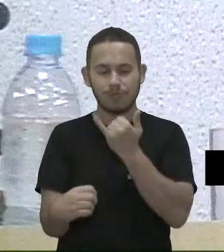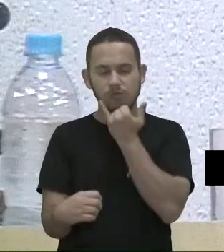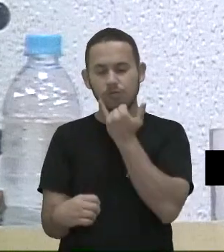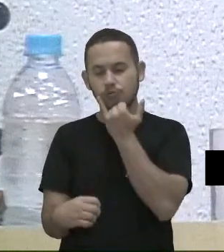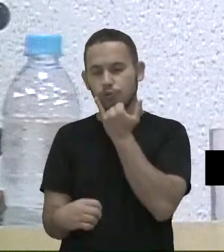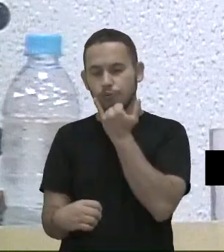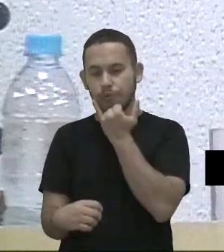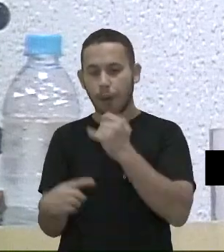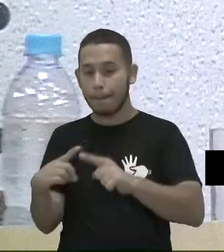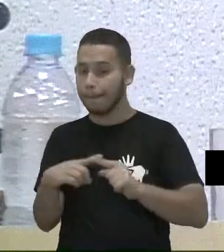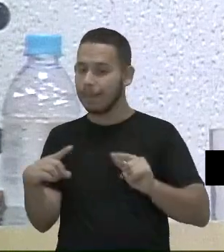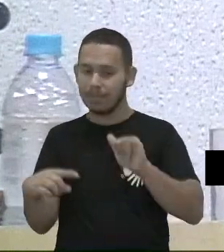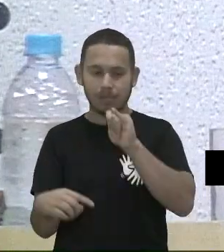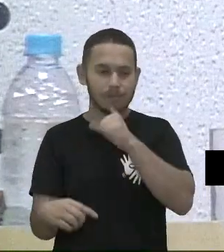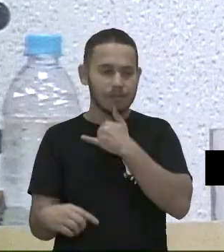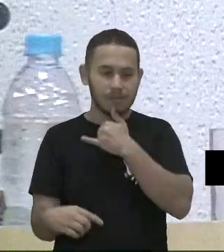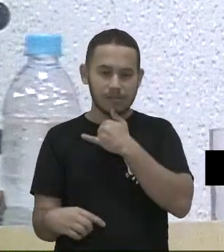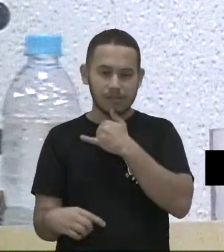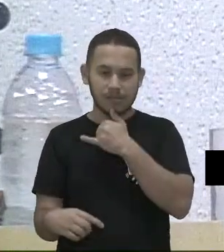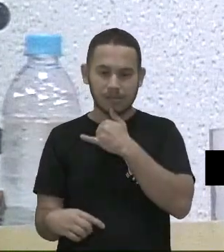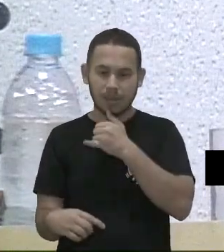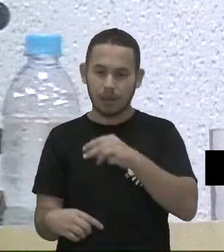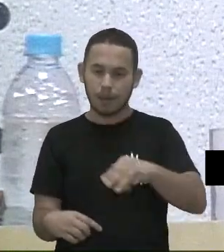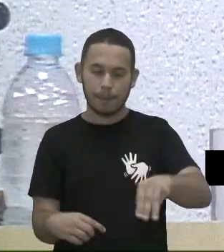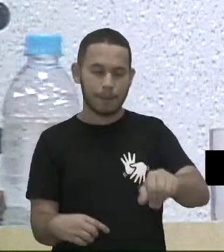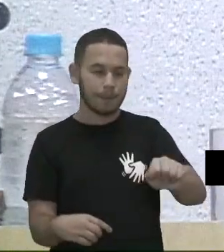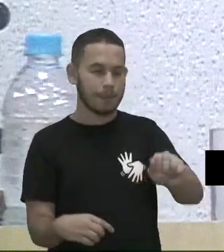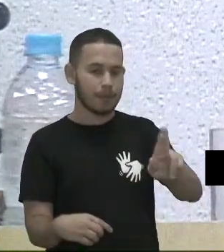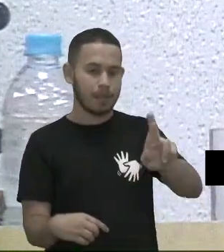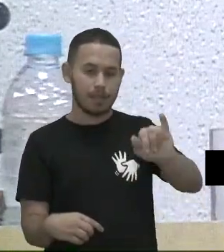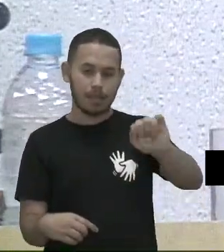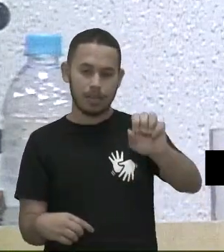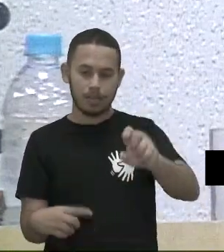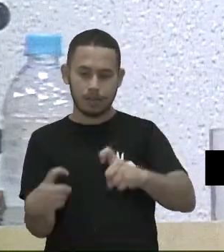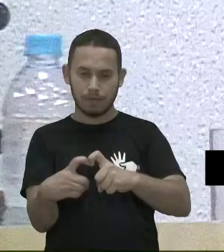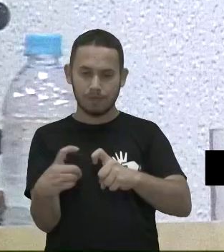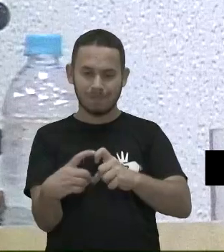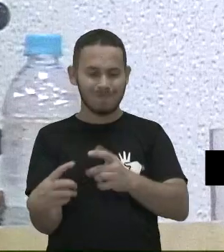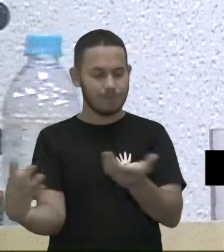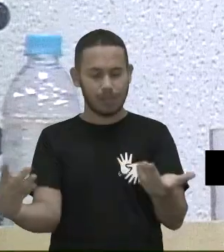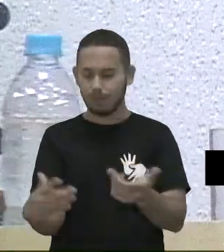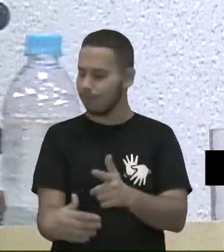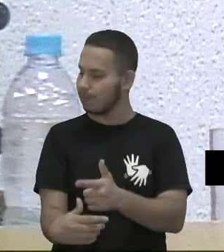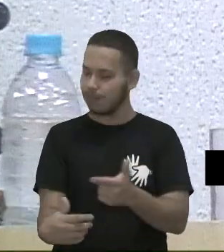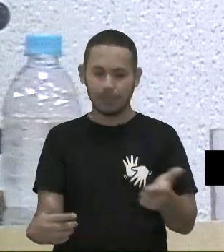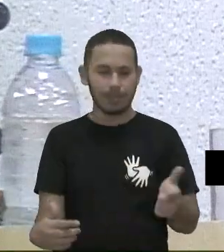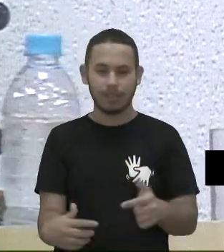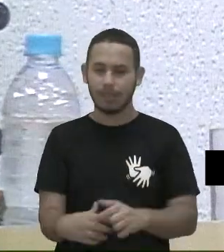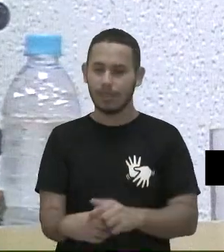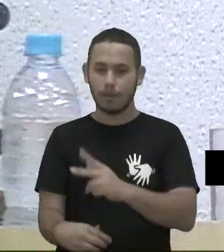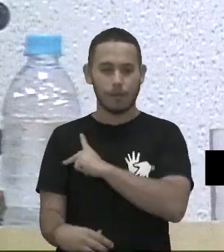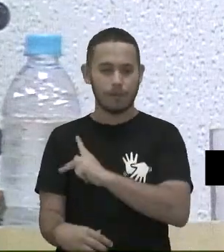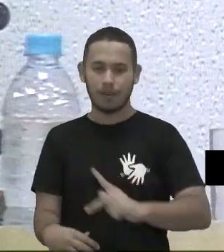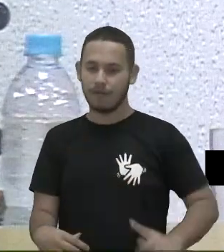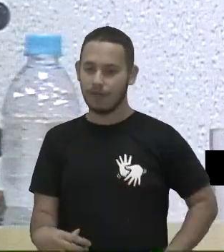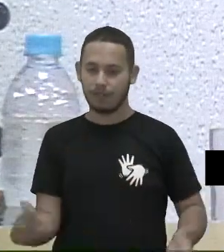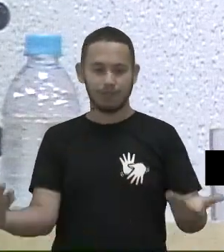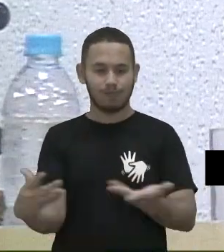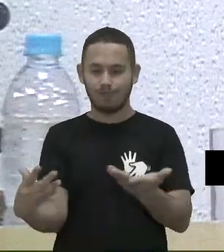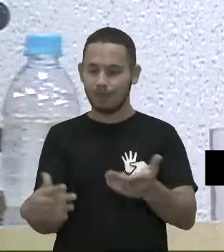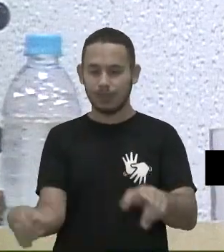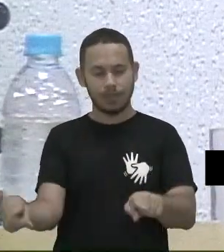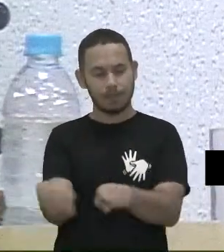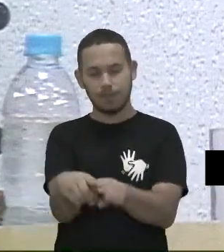vocês, mas infelizmente o doutor Mário Celso Peloja não veio. Também o prefeito municipal não manifestou nenhum interesse de ter diálogo